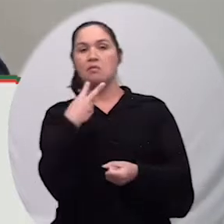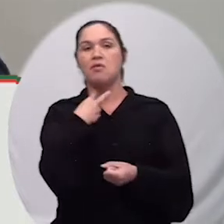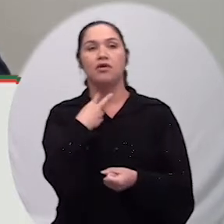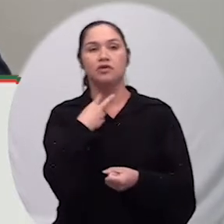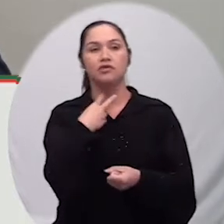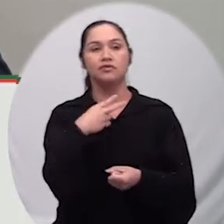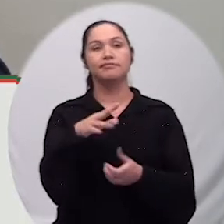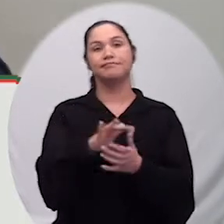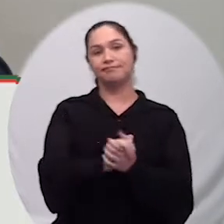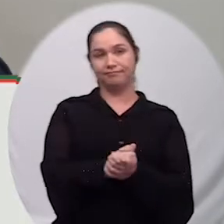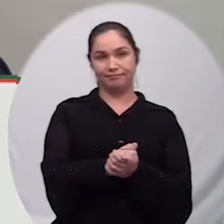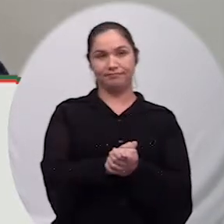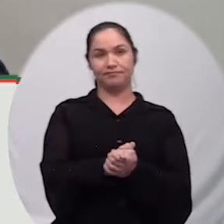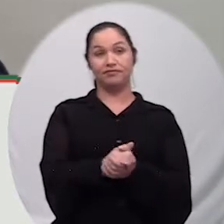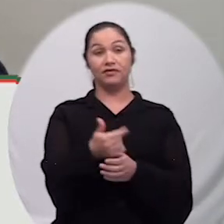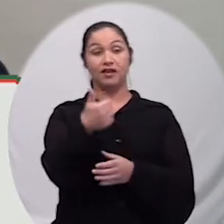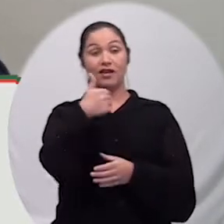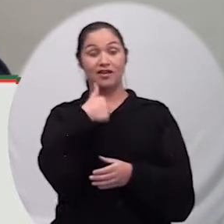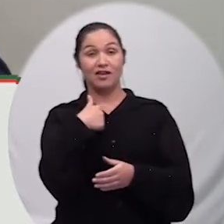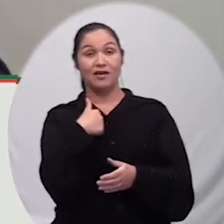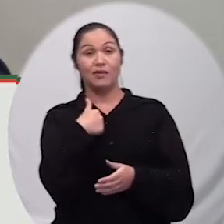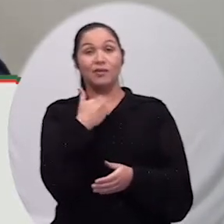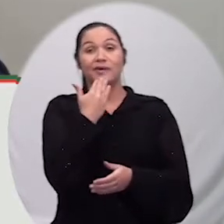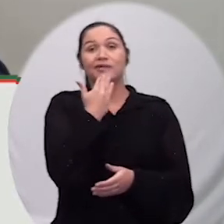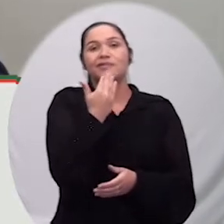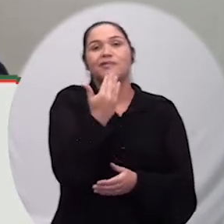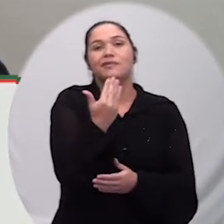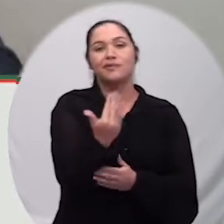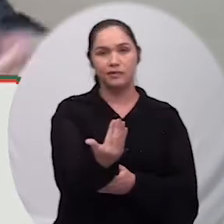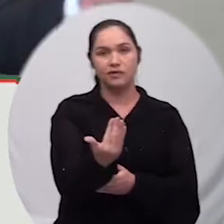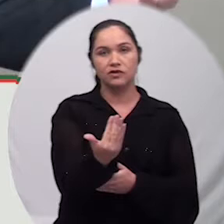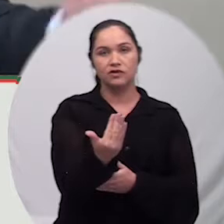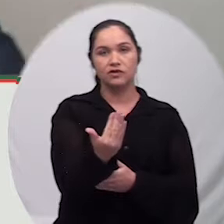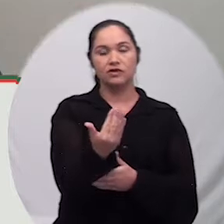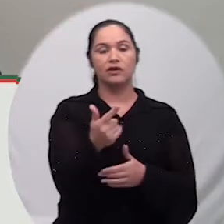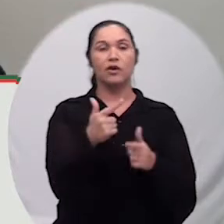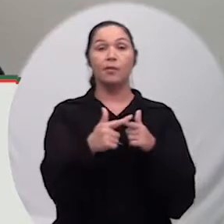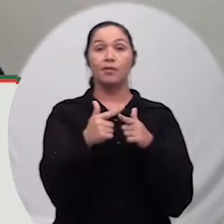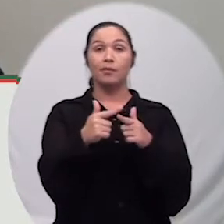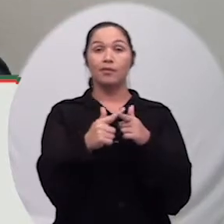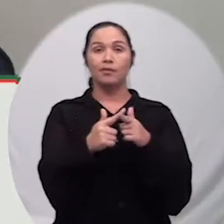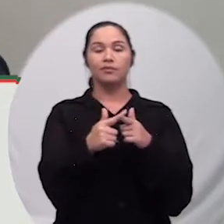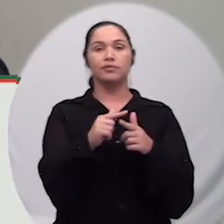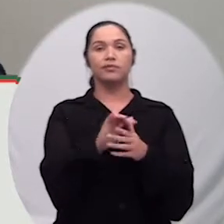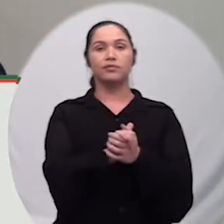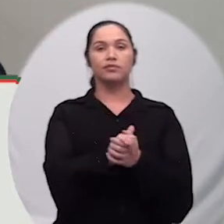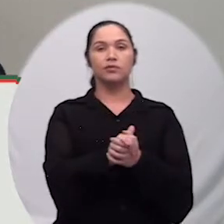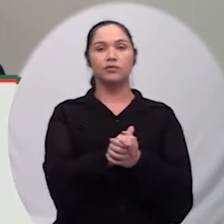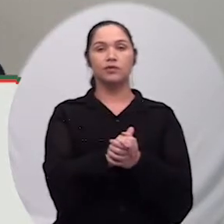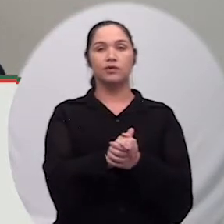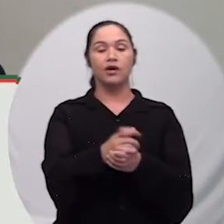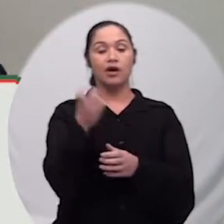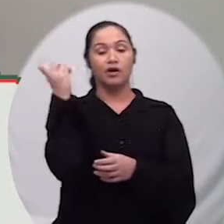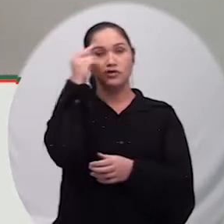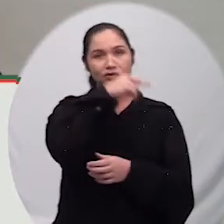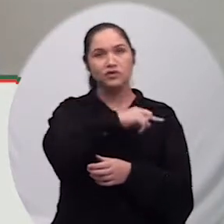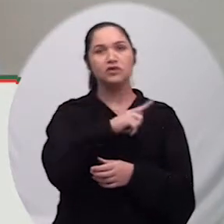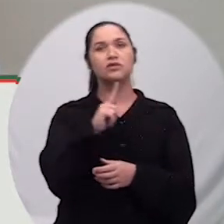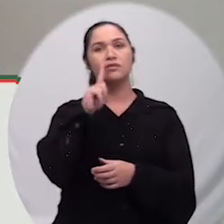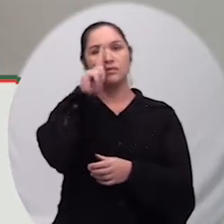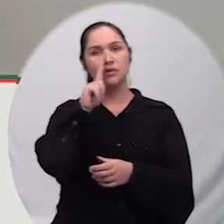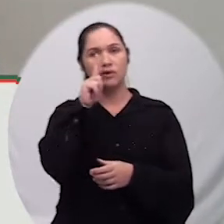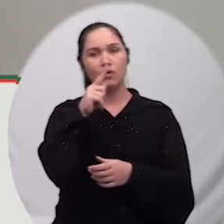município de Criciúma. Eu mesmo fiz o pedido para que isso acontecesse devido ao estado grave, né, de se